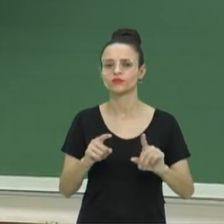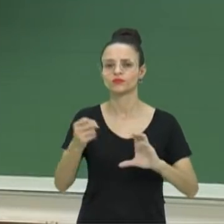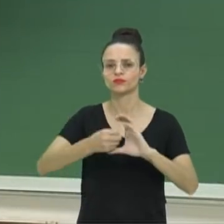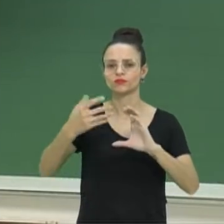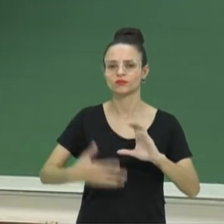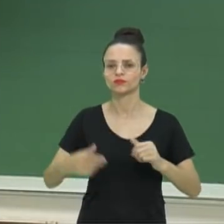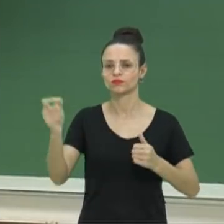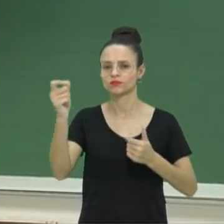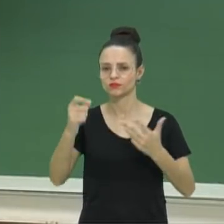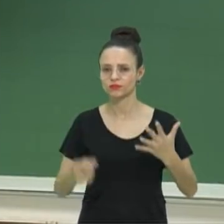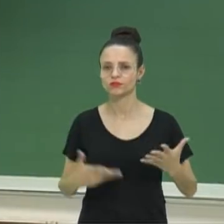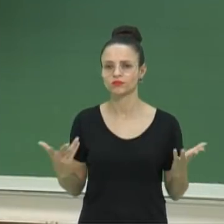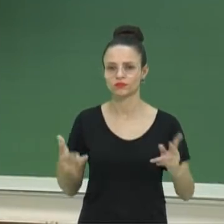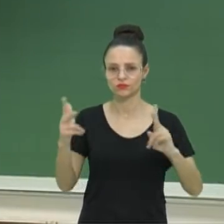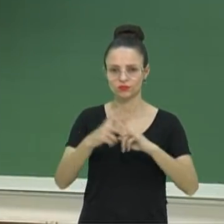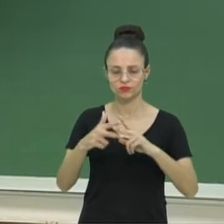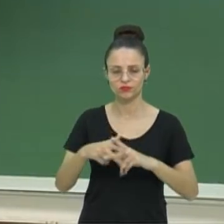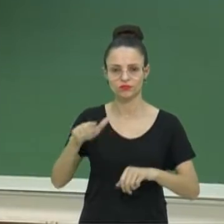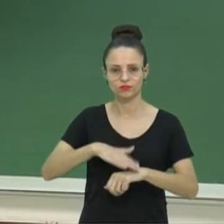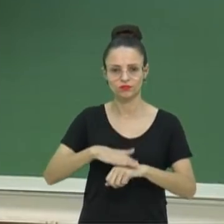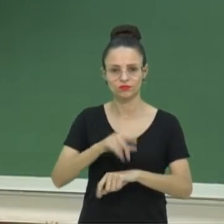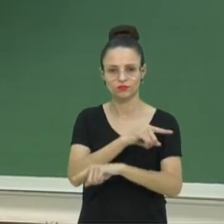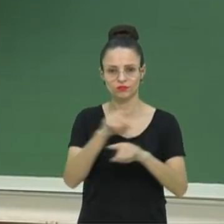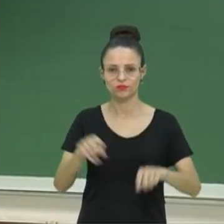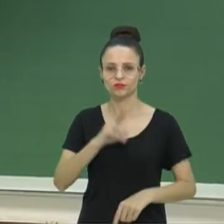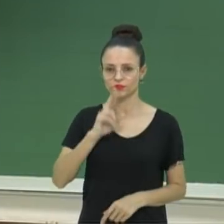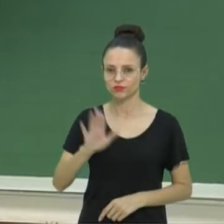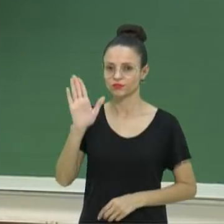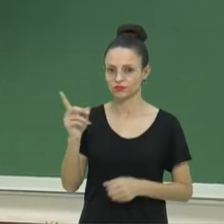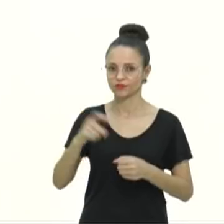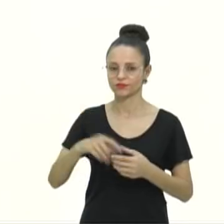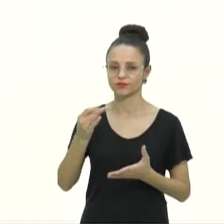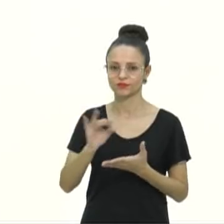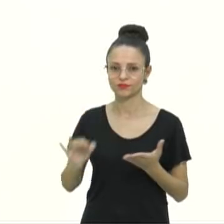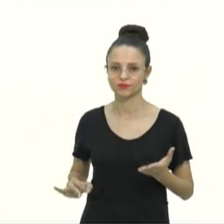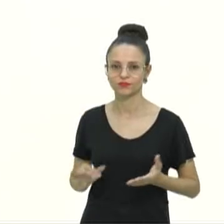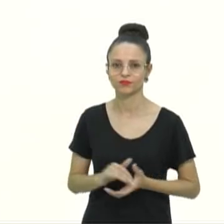desafio dentro do wrestling? Vamos ter um tempinho para realizar também e já já voltamos.